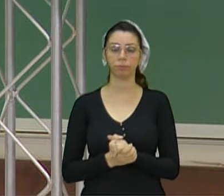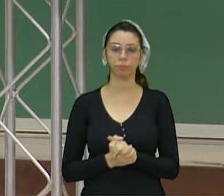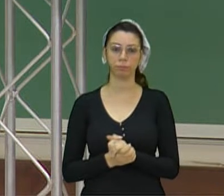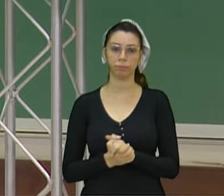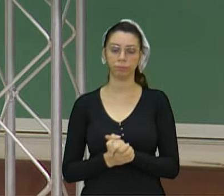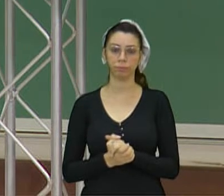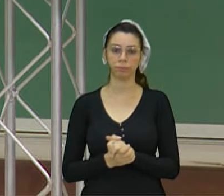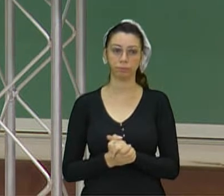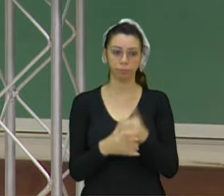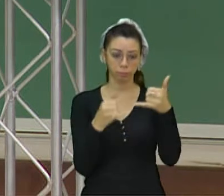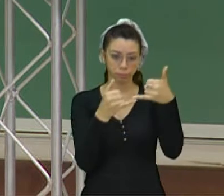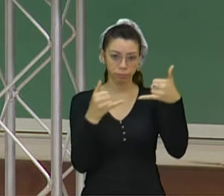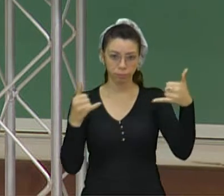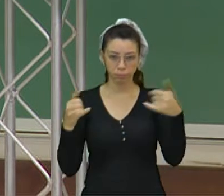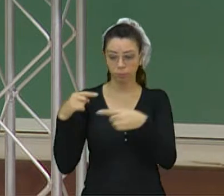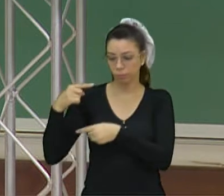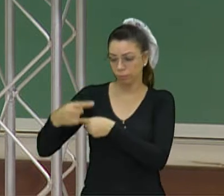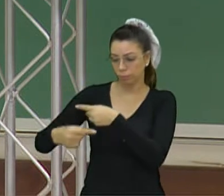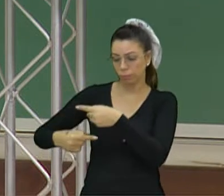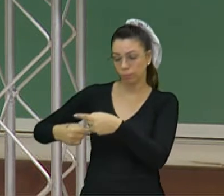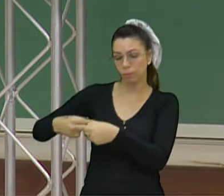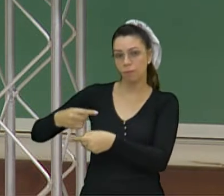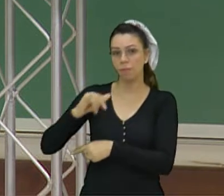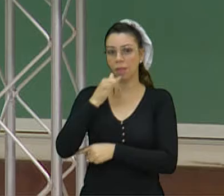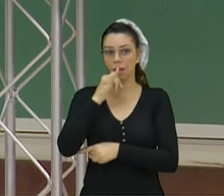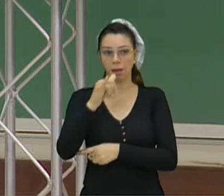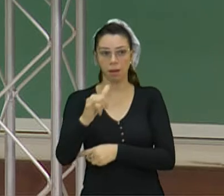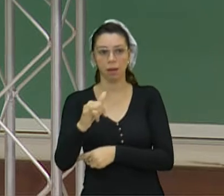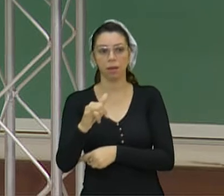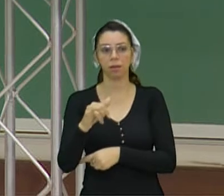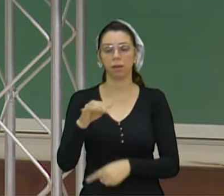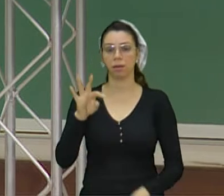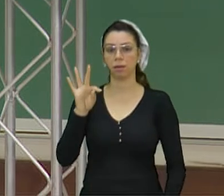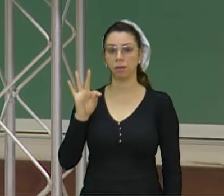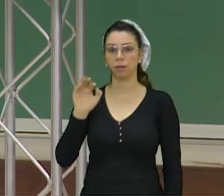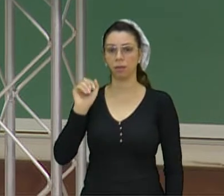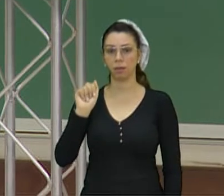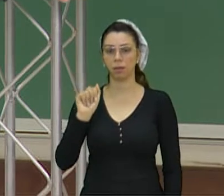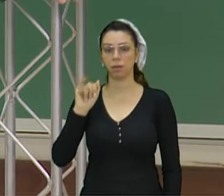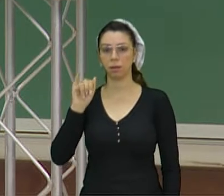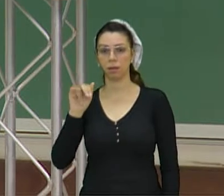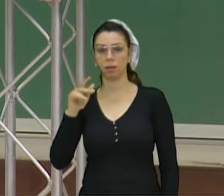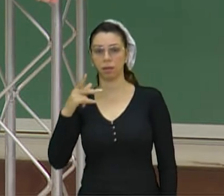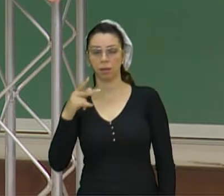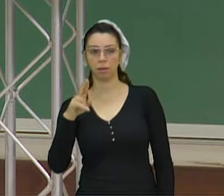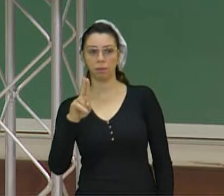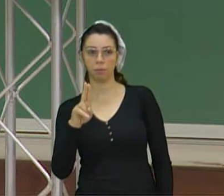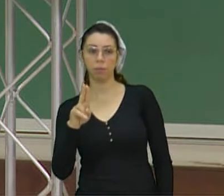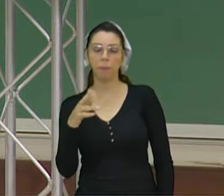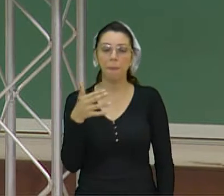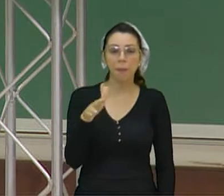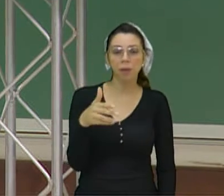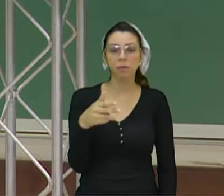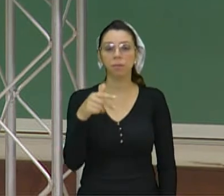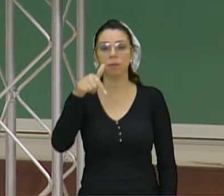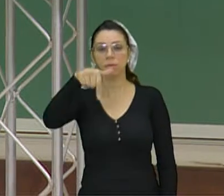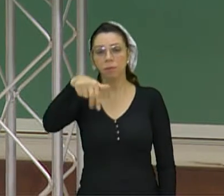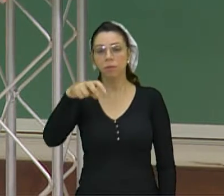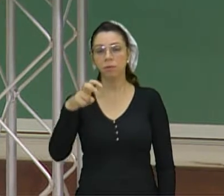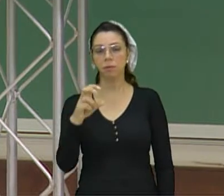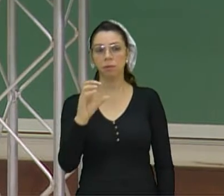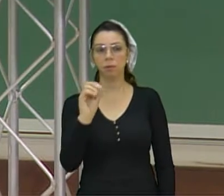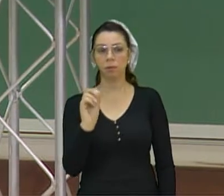transmissão da usina hidrelétrica de Itaipu podem operar em voltagens de até 750